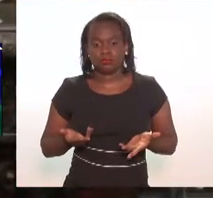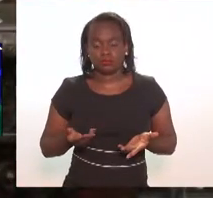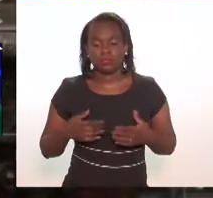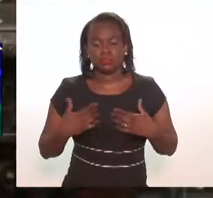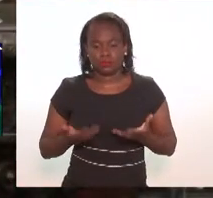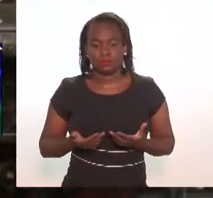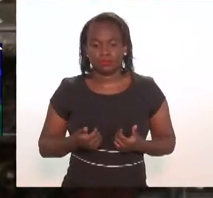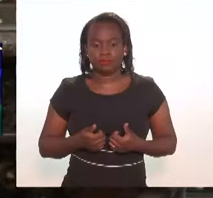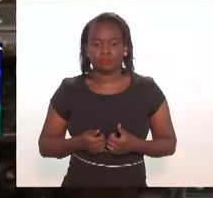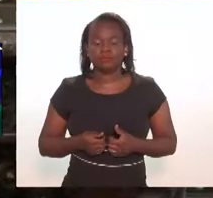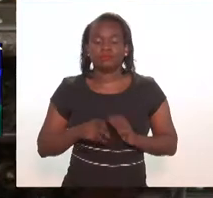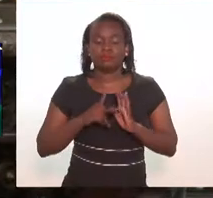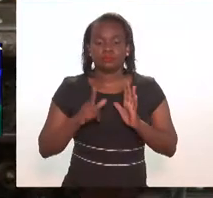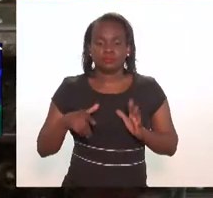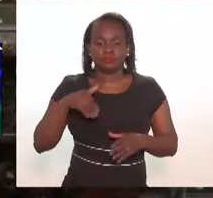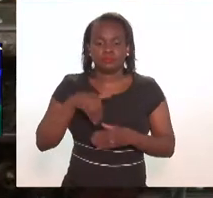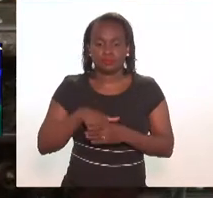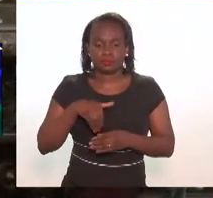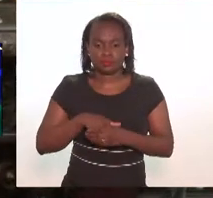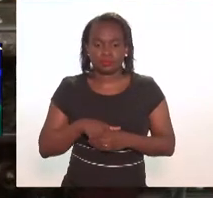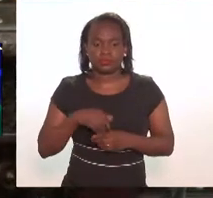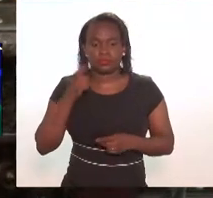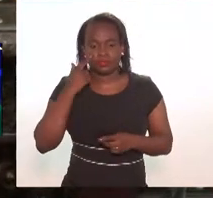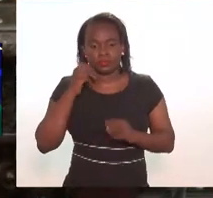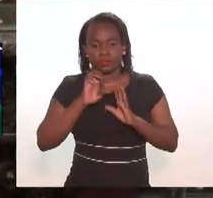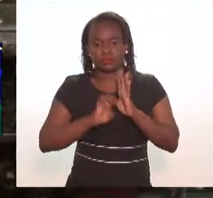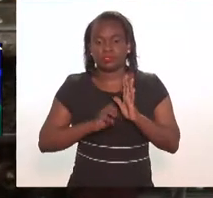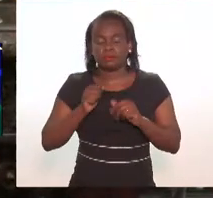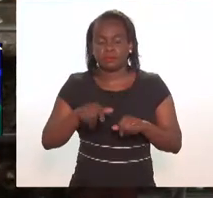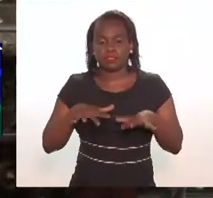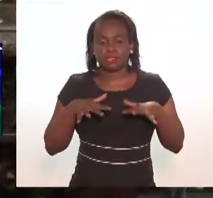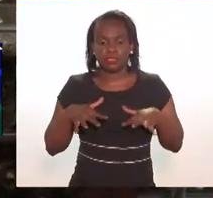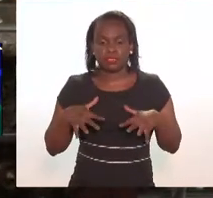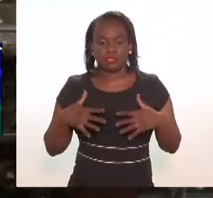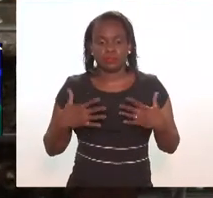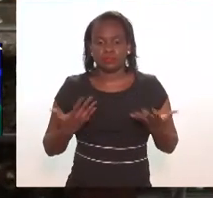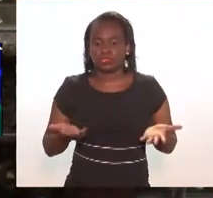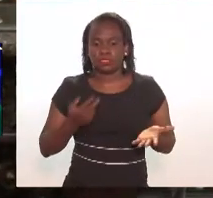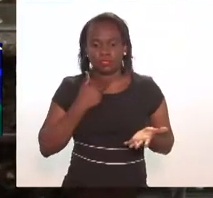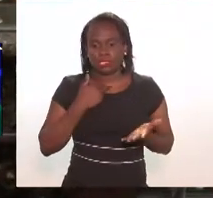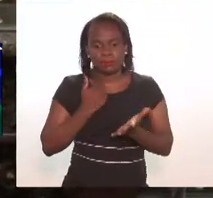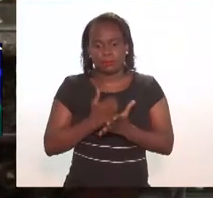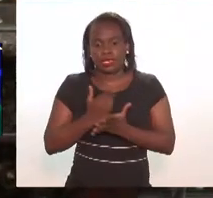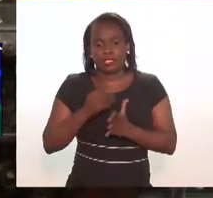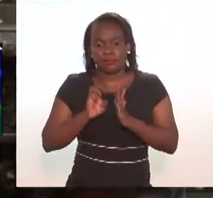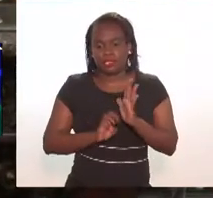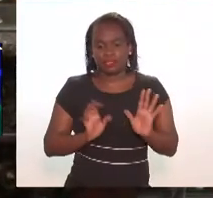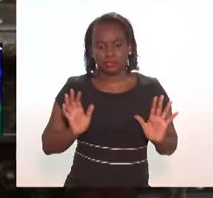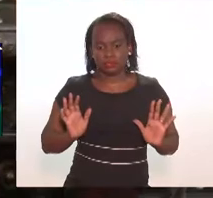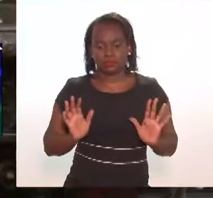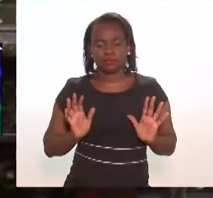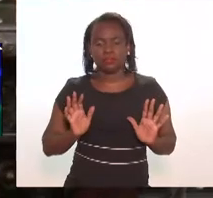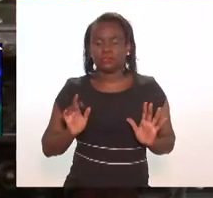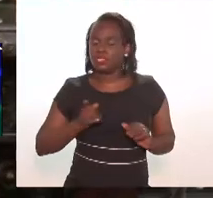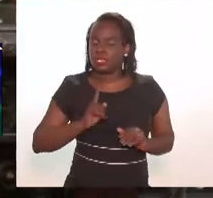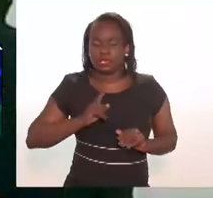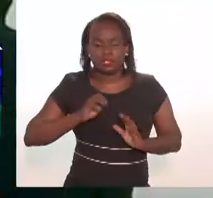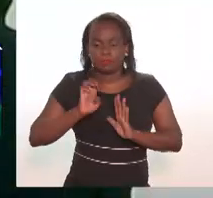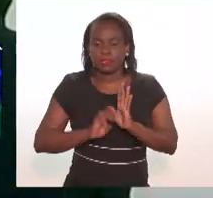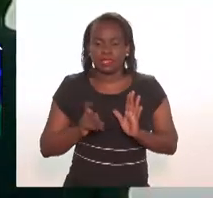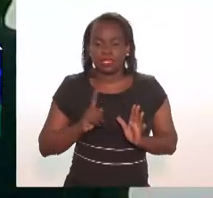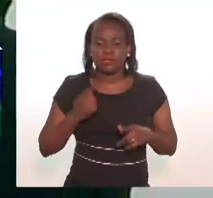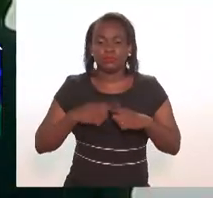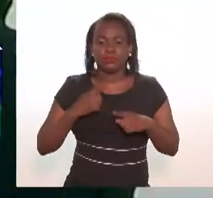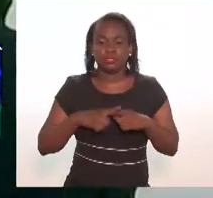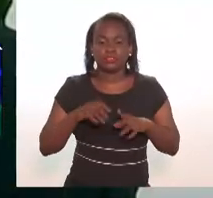lá. Esse projeto está em votação, vamos falar das emendas de plenário, não cabe emenda mais aqui. Não cabe emenda, é que essas